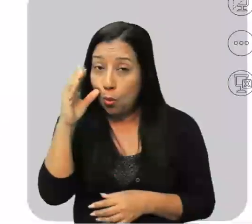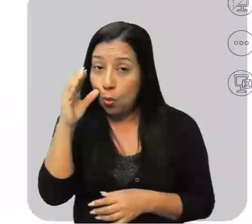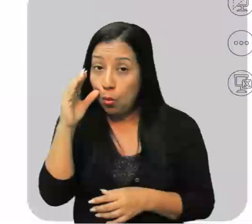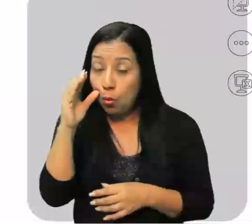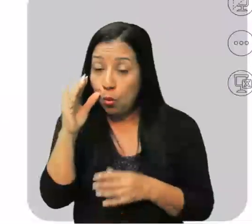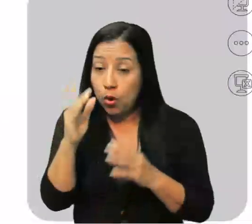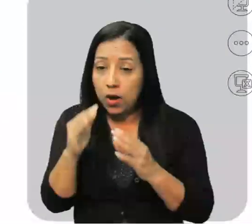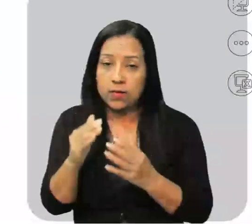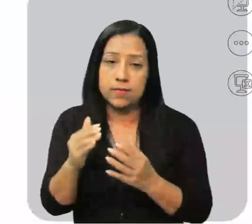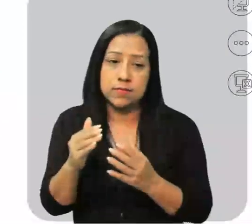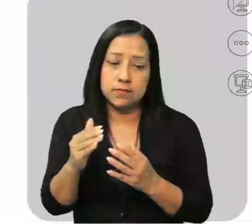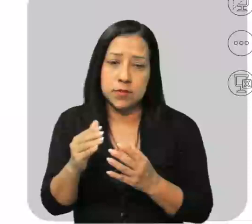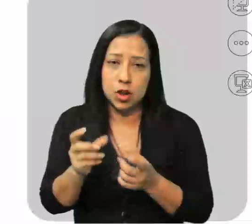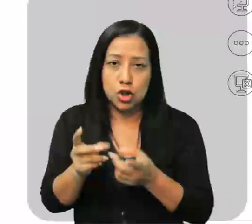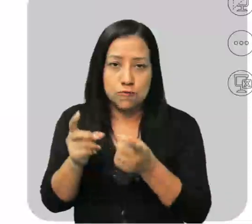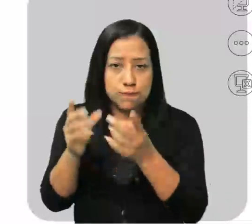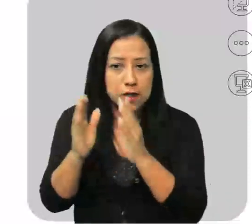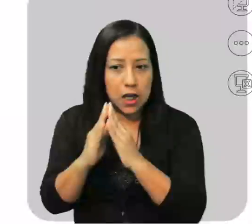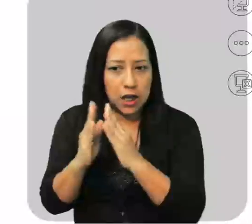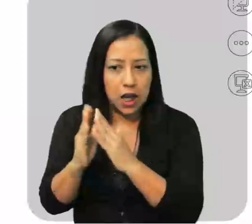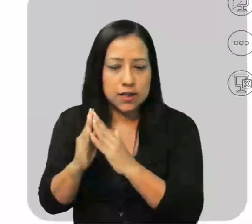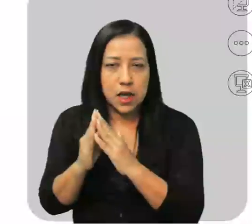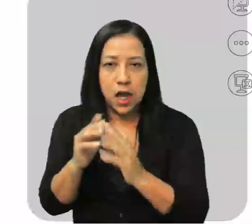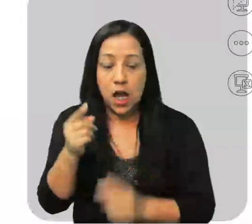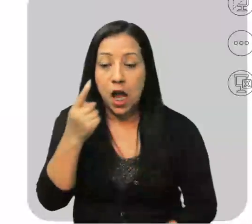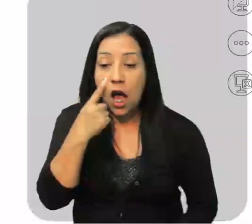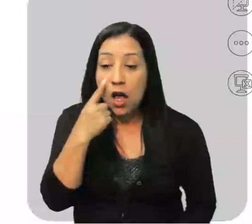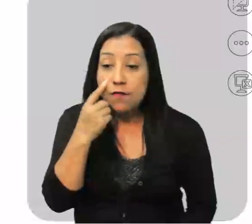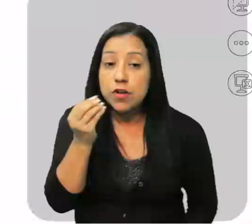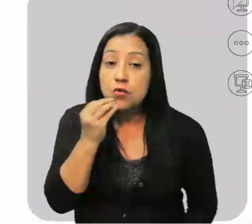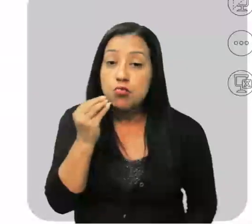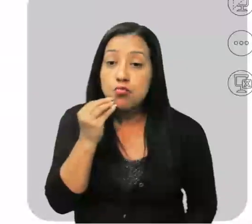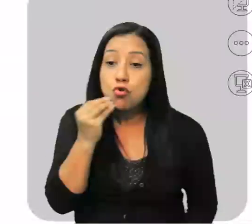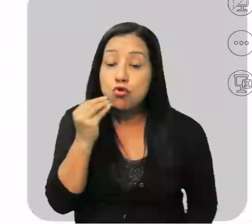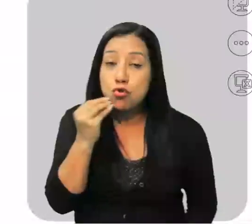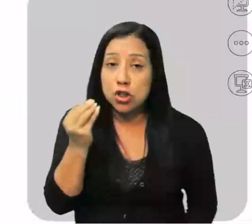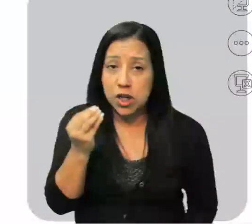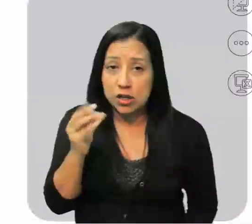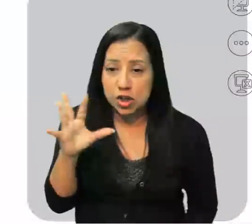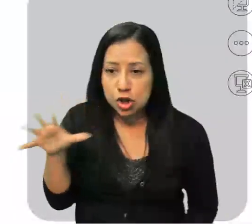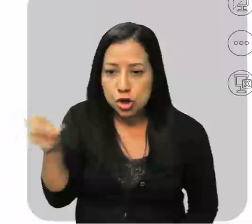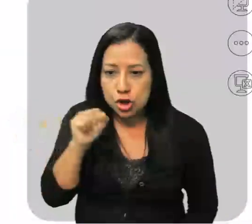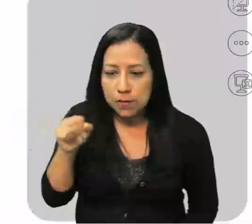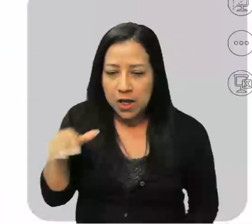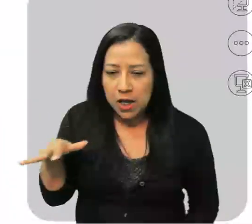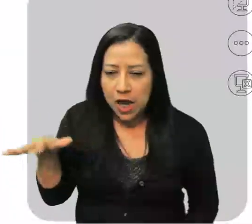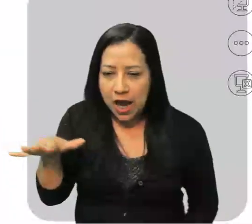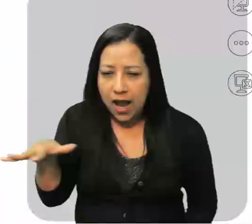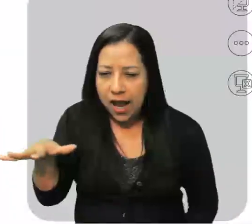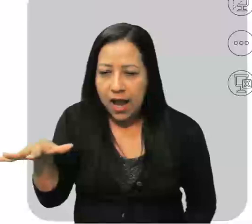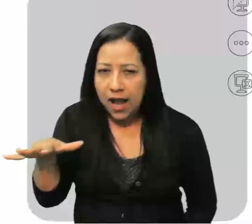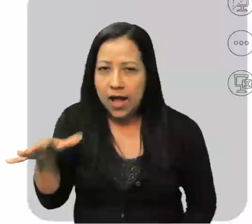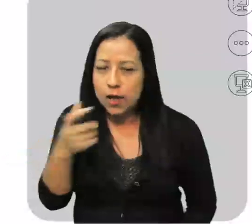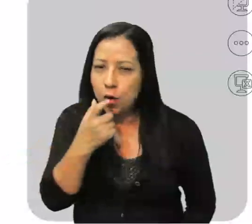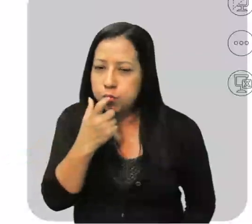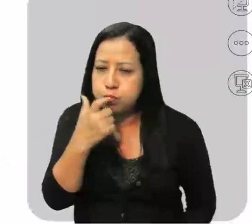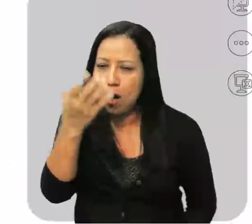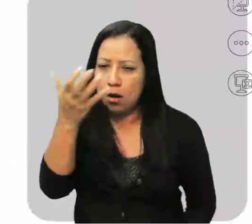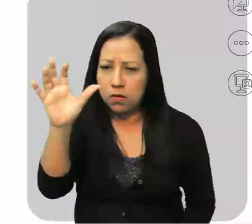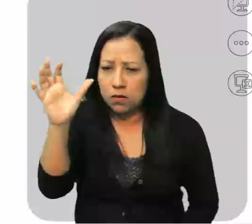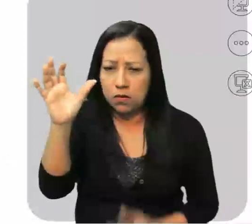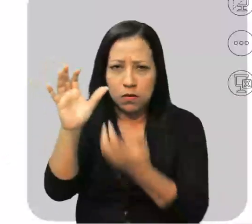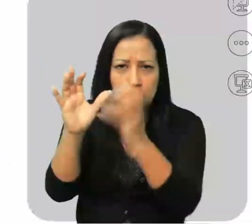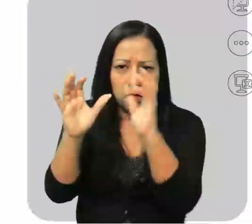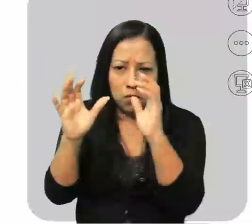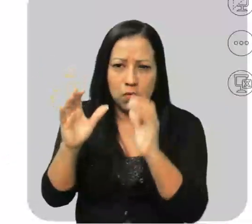galera, a especulação imobiliária que falamos na aula passada. Então, ela vai ver uma oportunidade de pegar esses terrenos